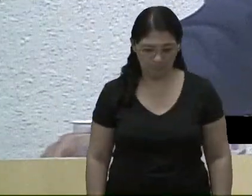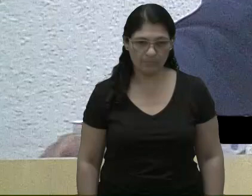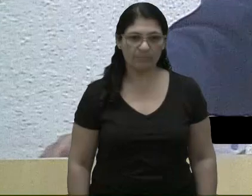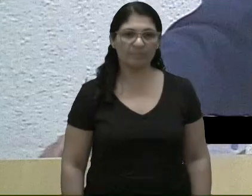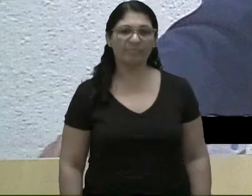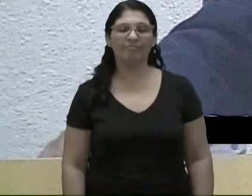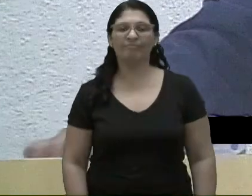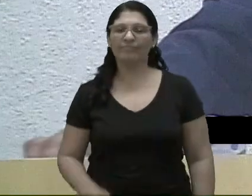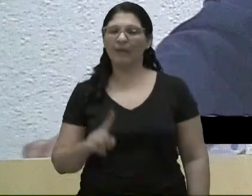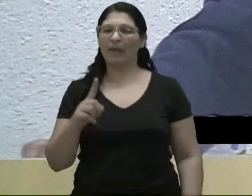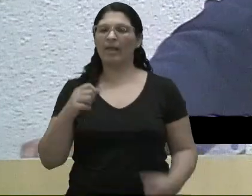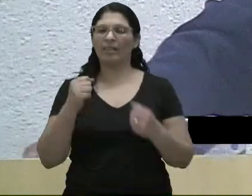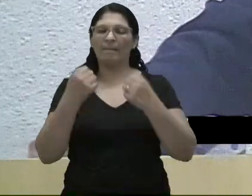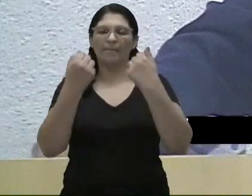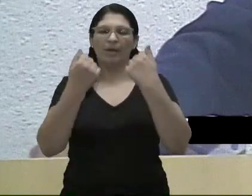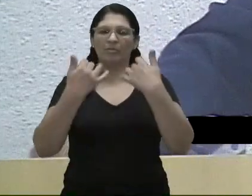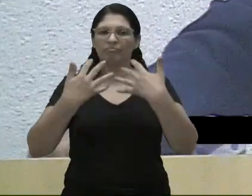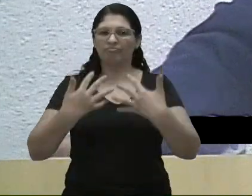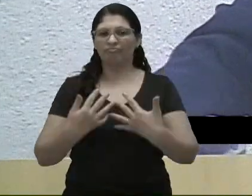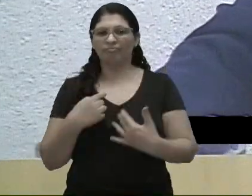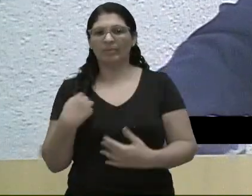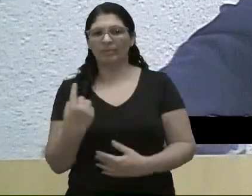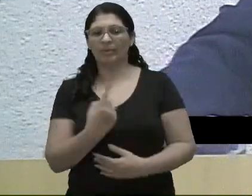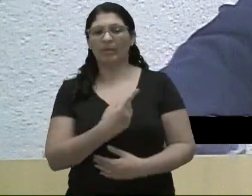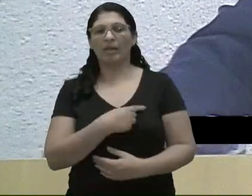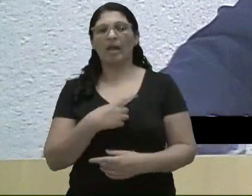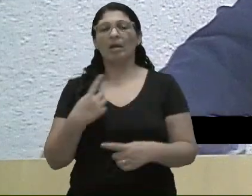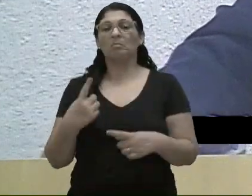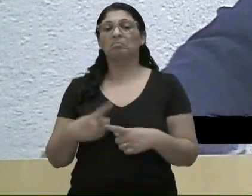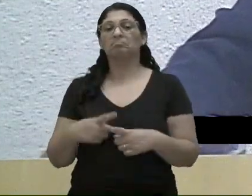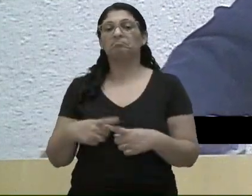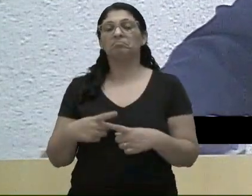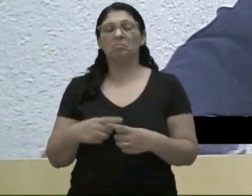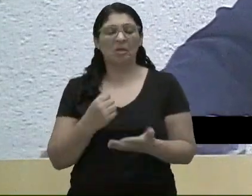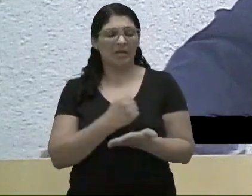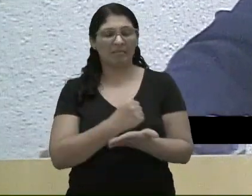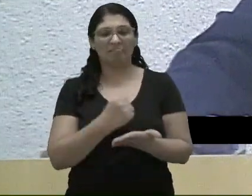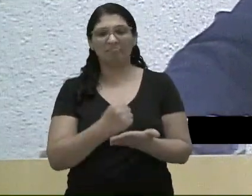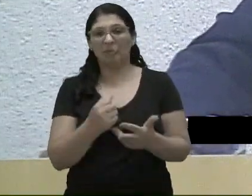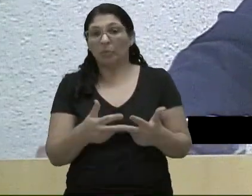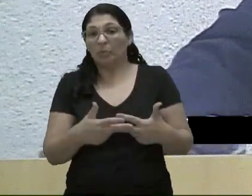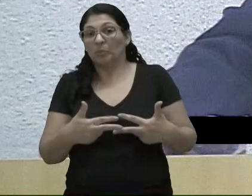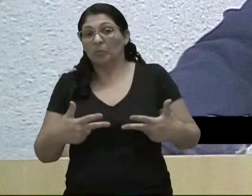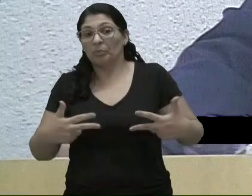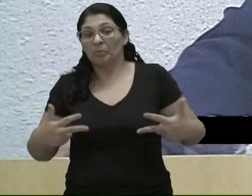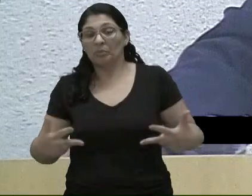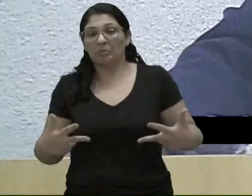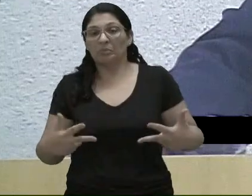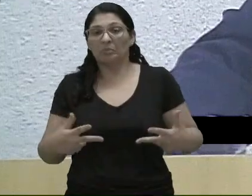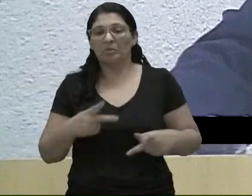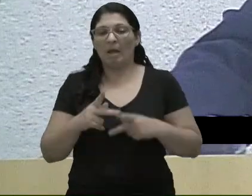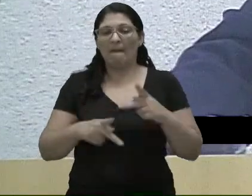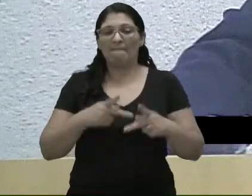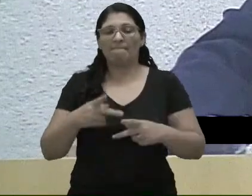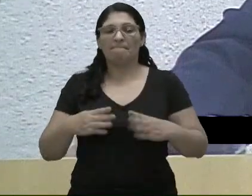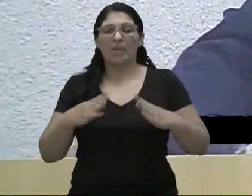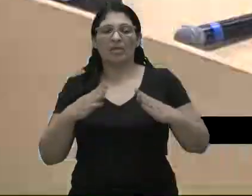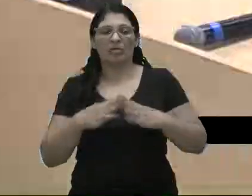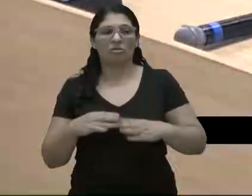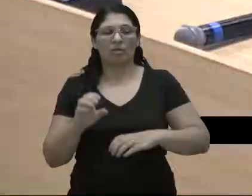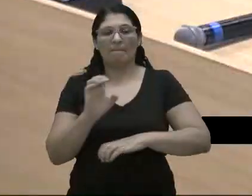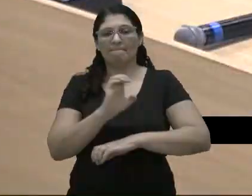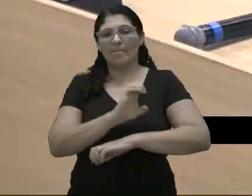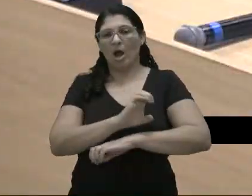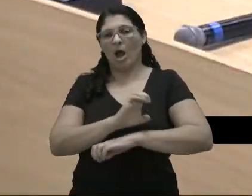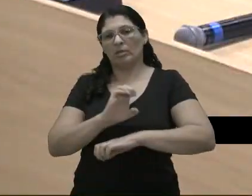A senhora pode explicar para a gente... O motivo de tanta contratação de número elevado de pessoas de Tremembé? O